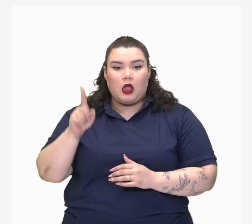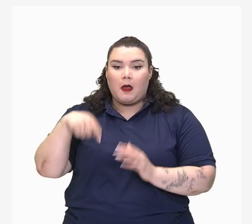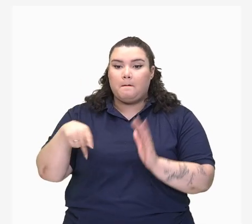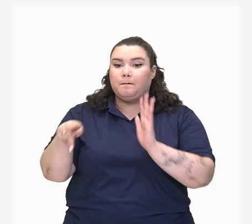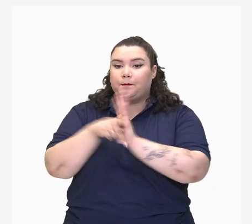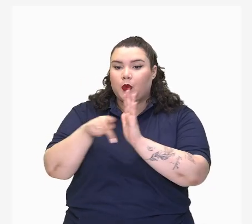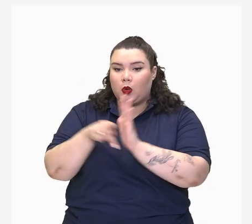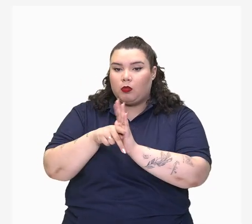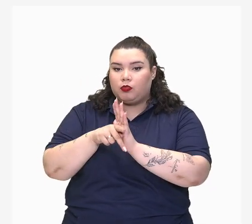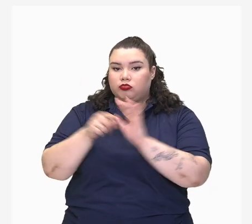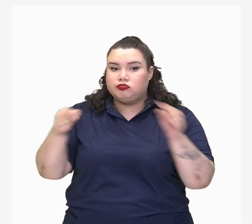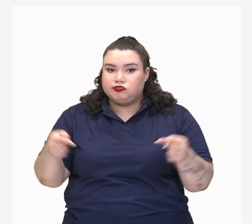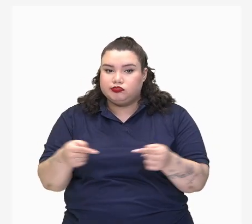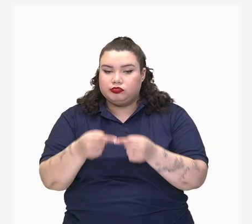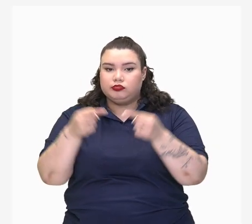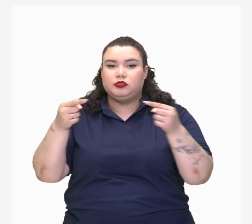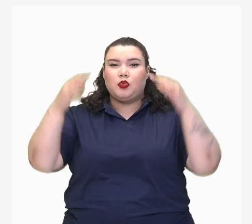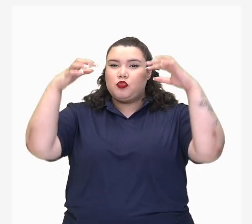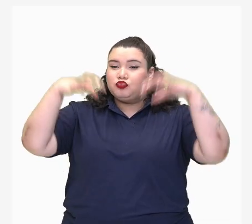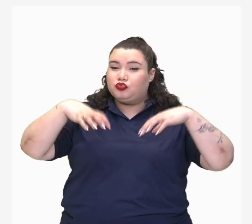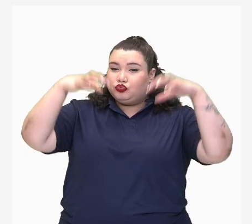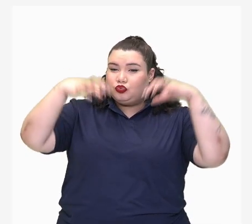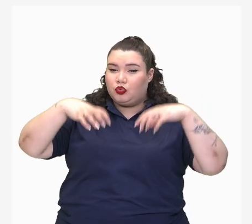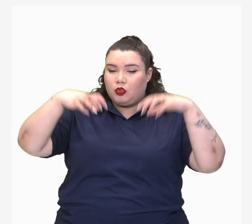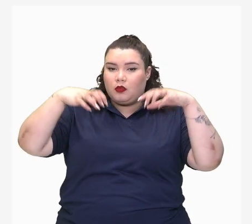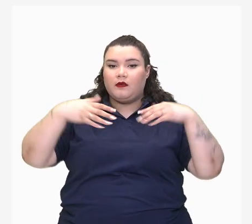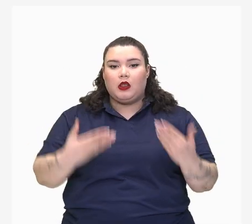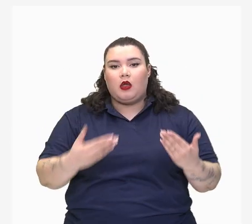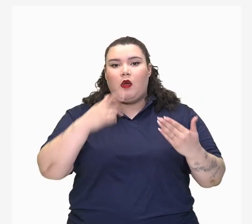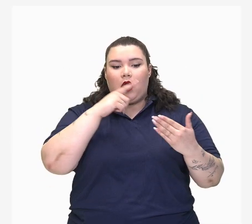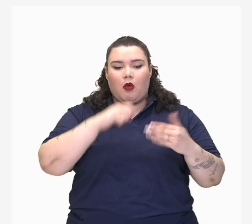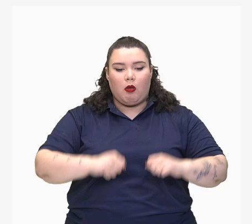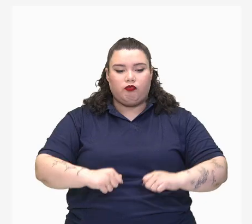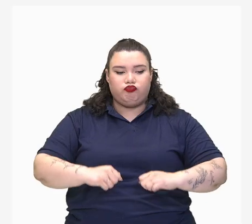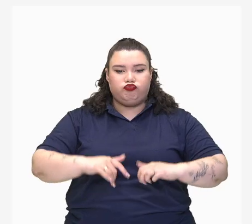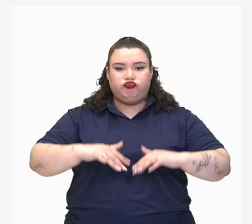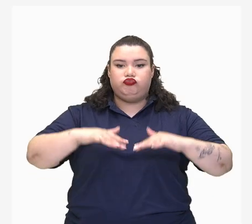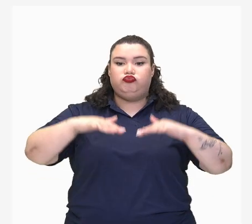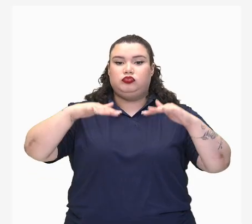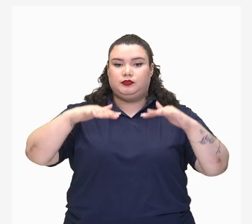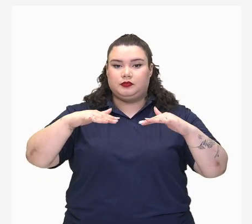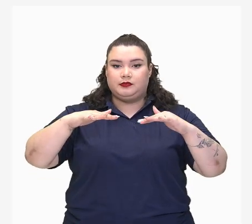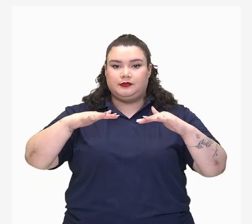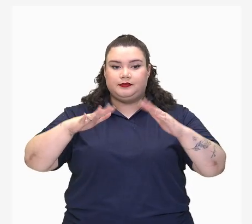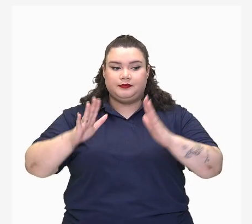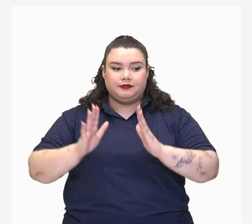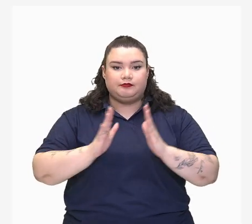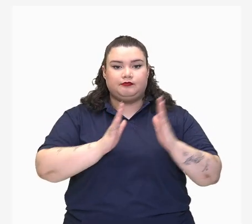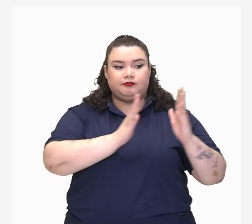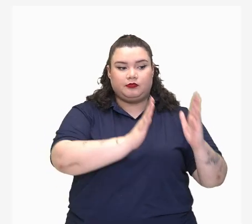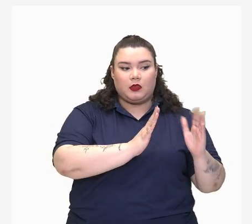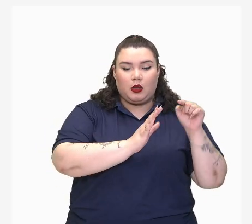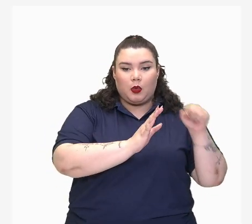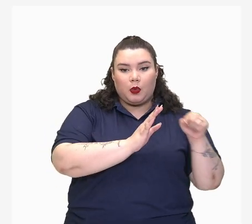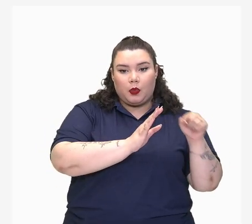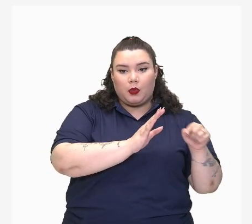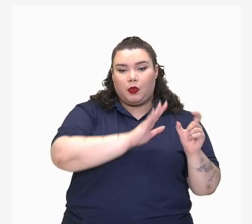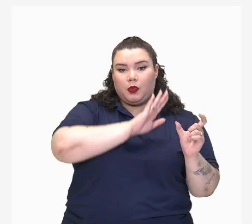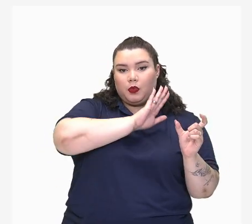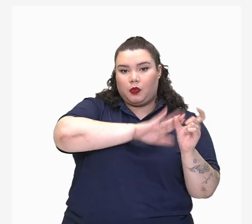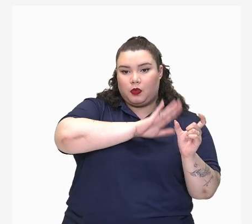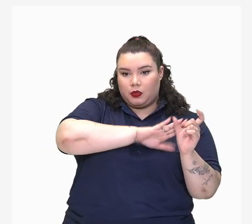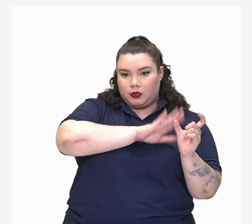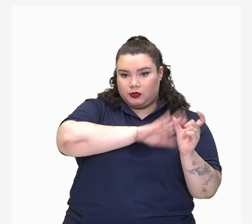literal, né? Período das chuvas. Então, o rio, ele enche. Já no número 1 da